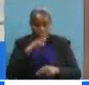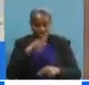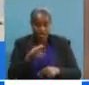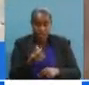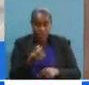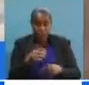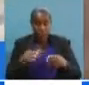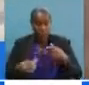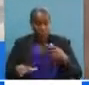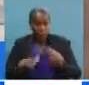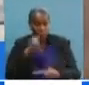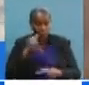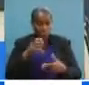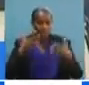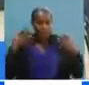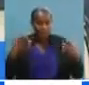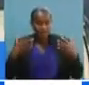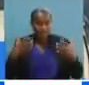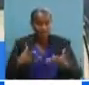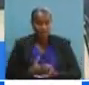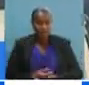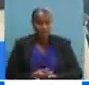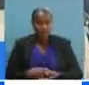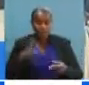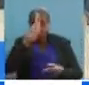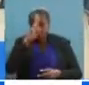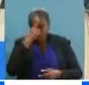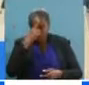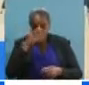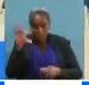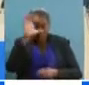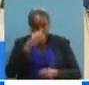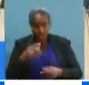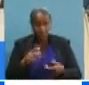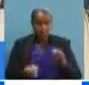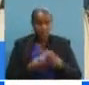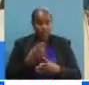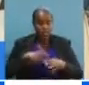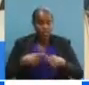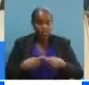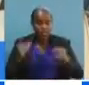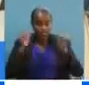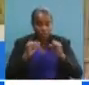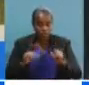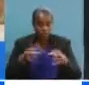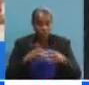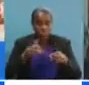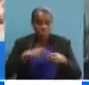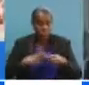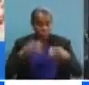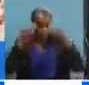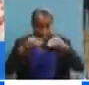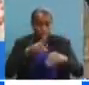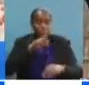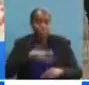conseguida graças aos esforços do governo na mobilização de parceiros internacionais, tendo o grupo de parceiros da educação respondido